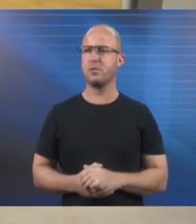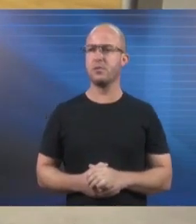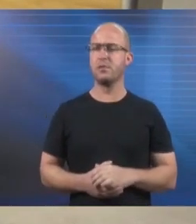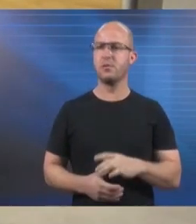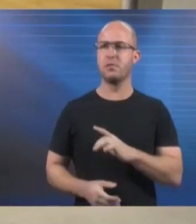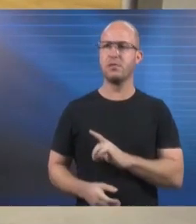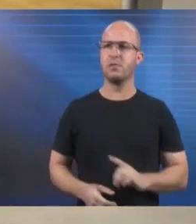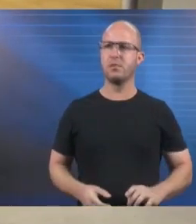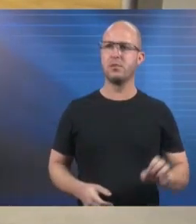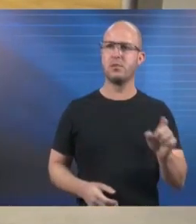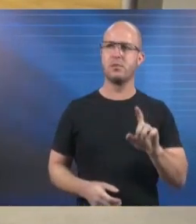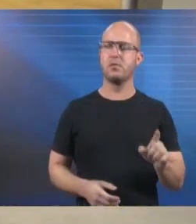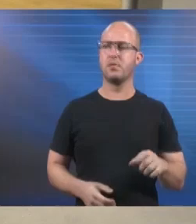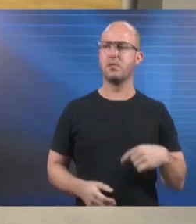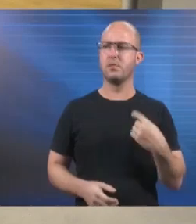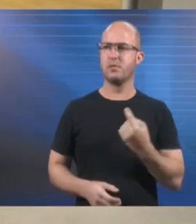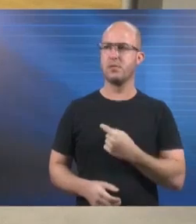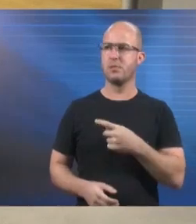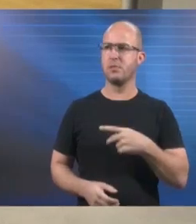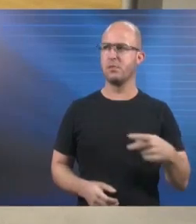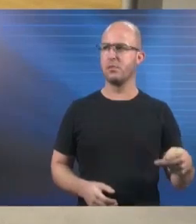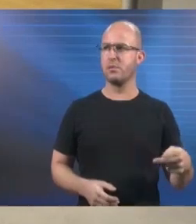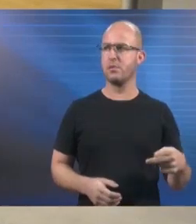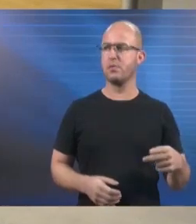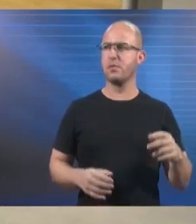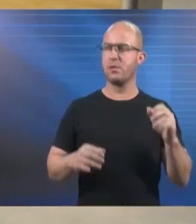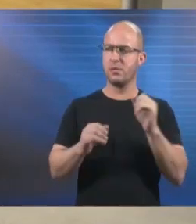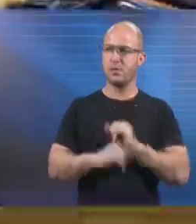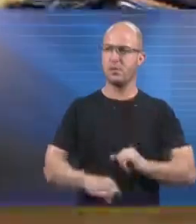deputado ainda não chegou nosso Presidente